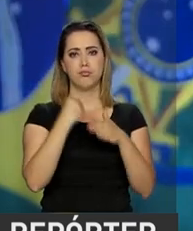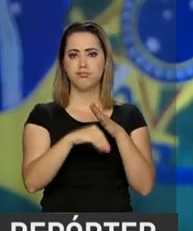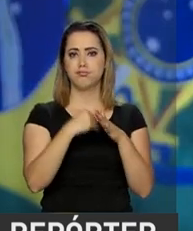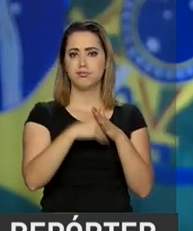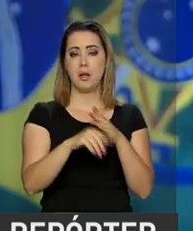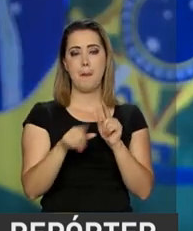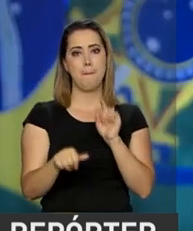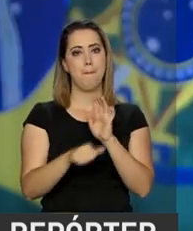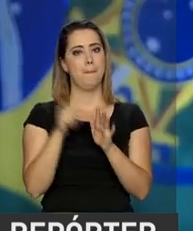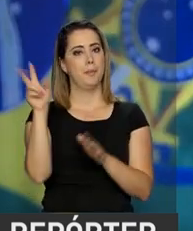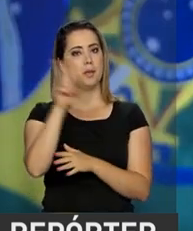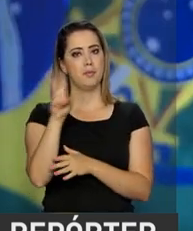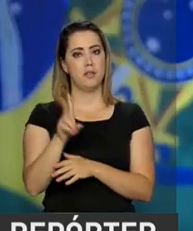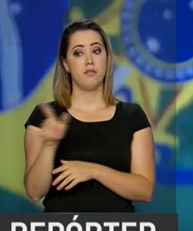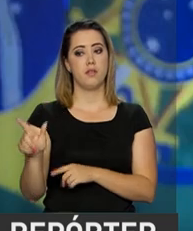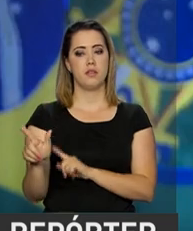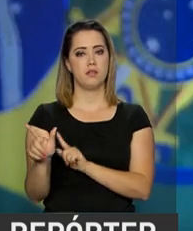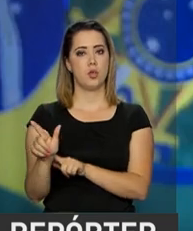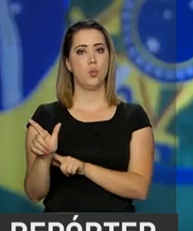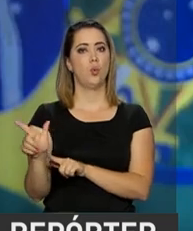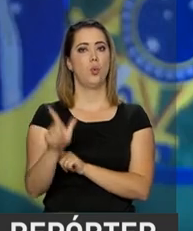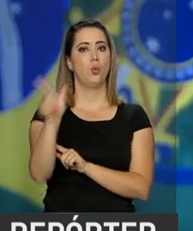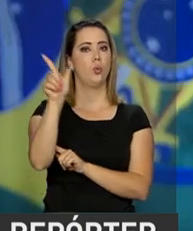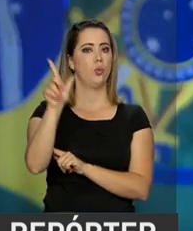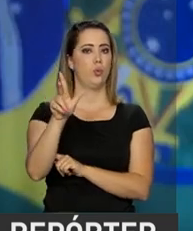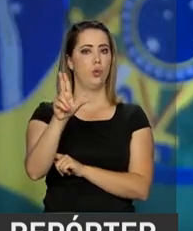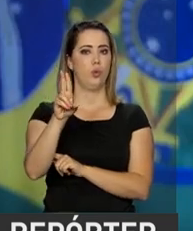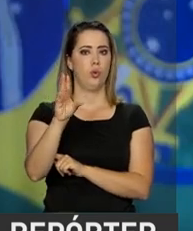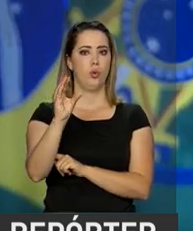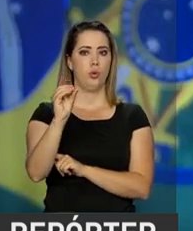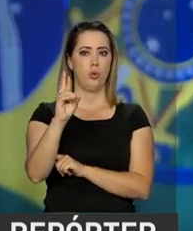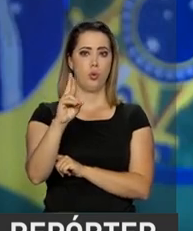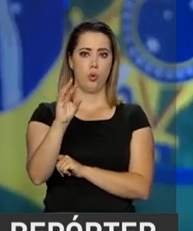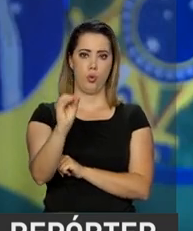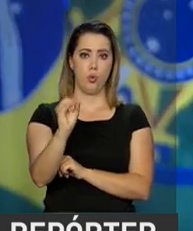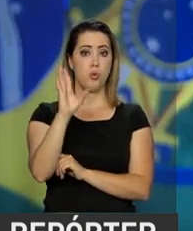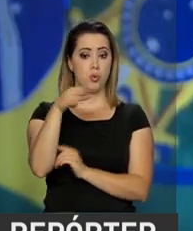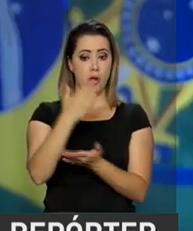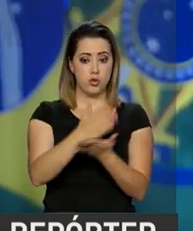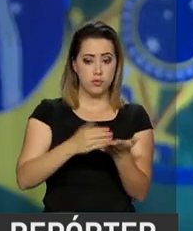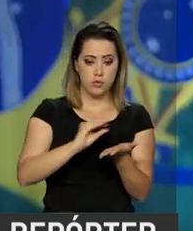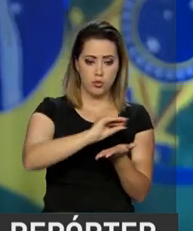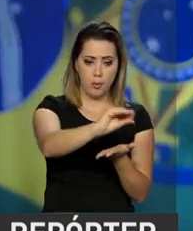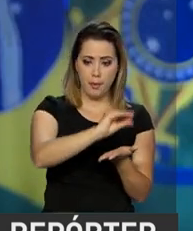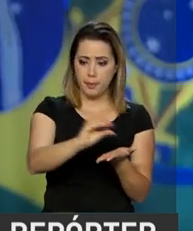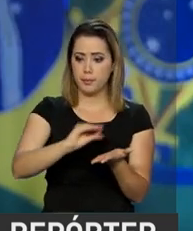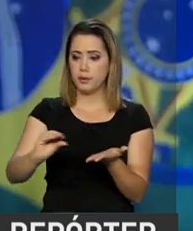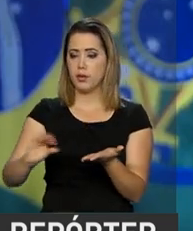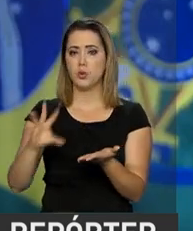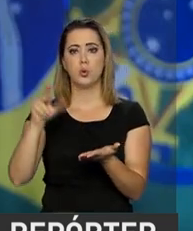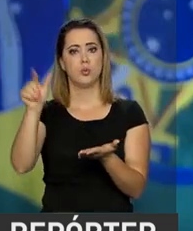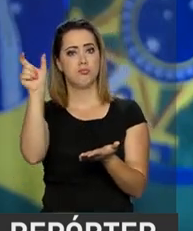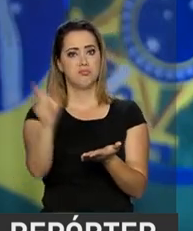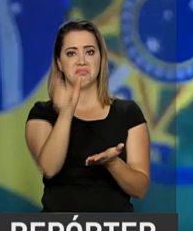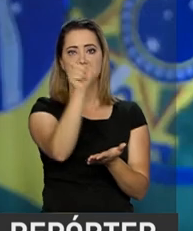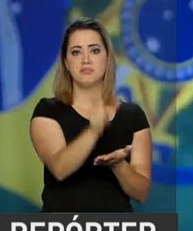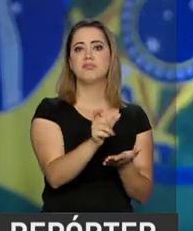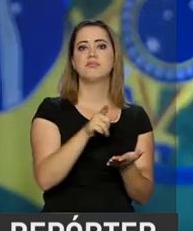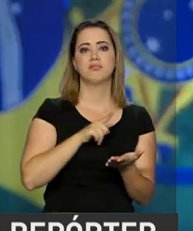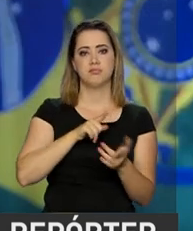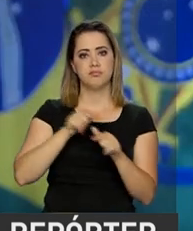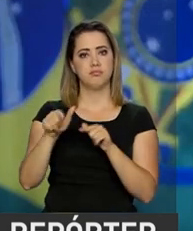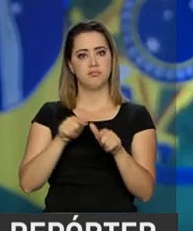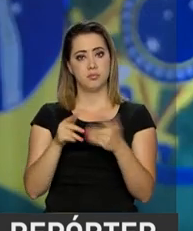primeira vez que os lucros do Fundo de Garantia são Divididos com os verdadeiros donos do dinheiro e ao final do